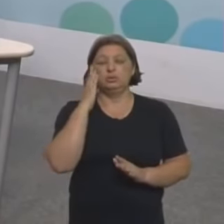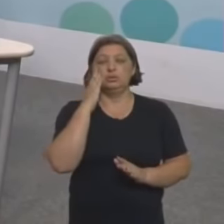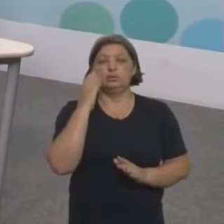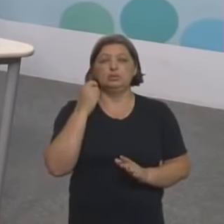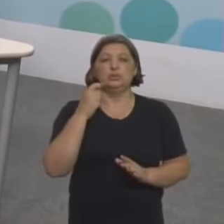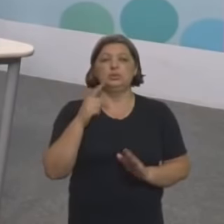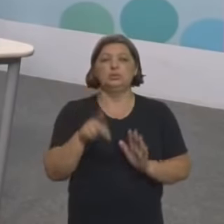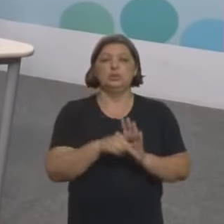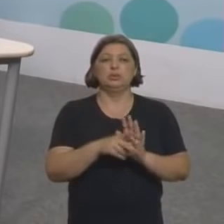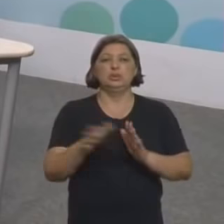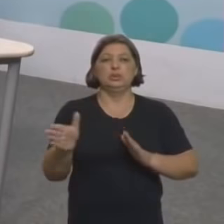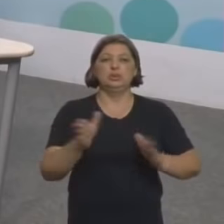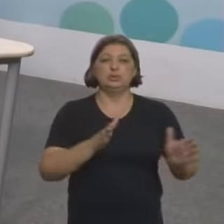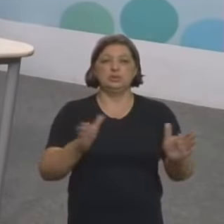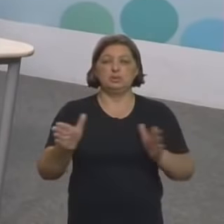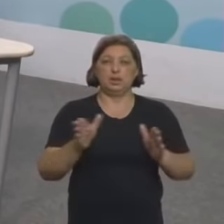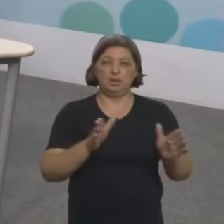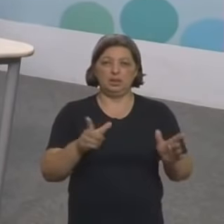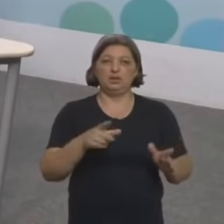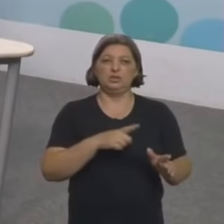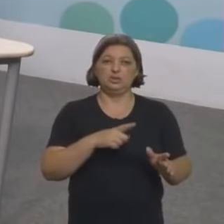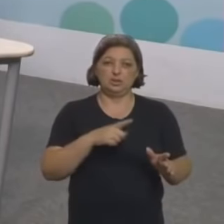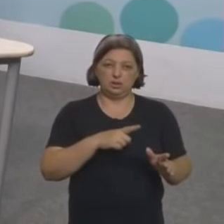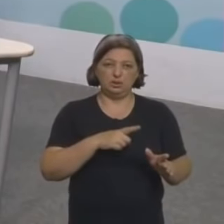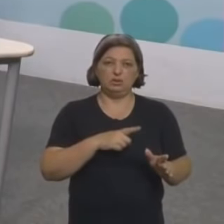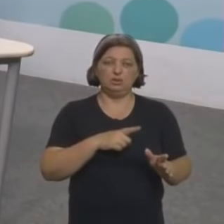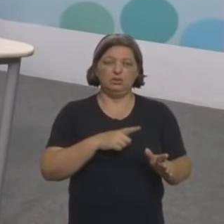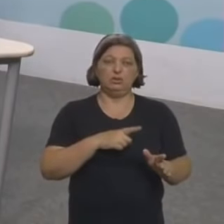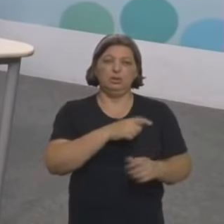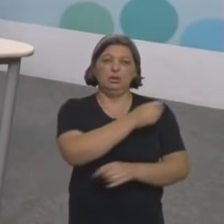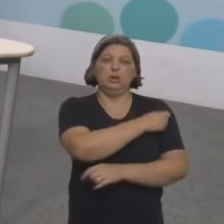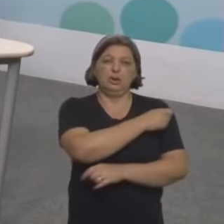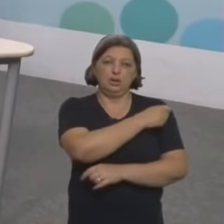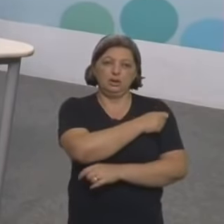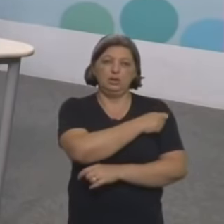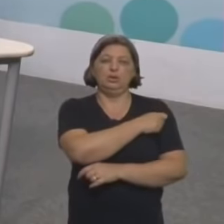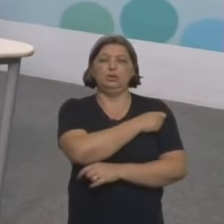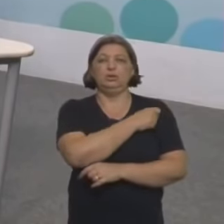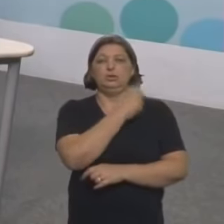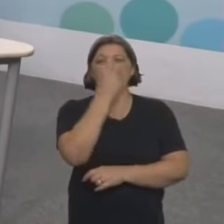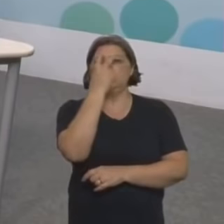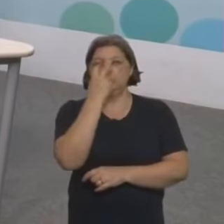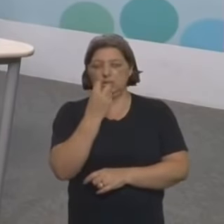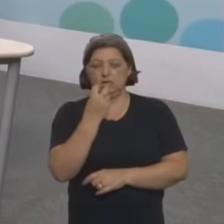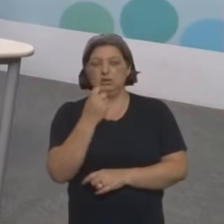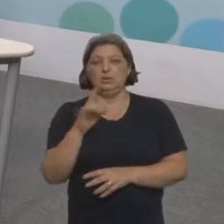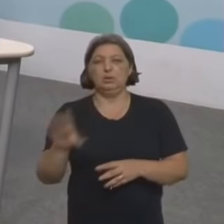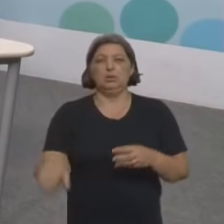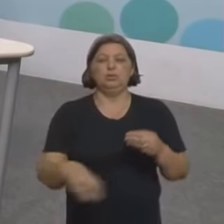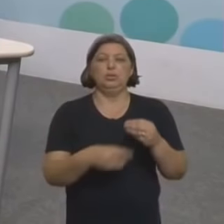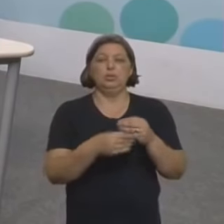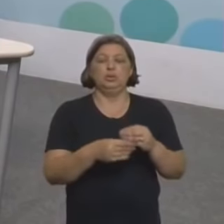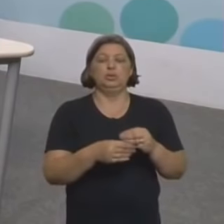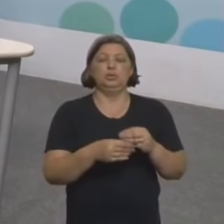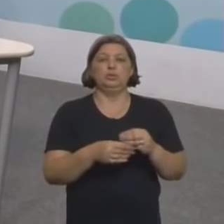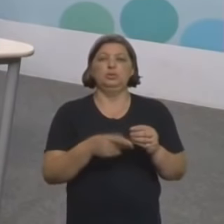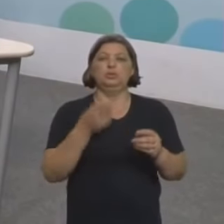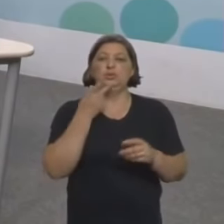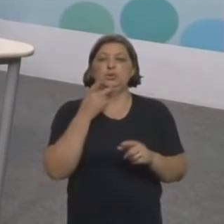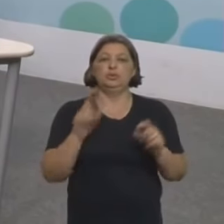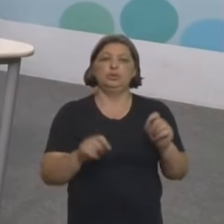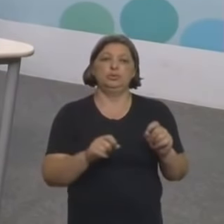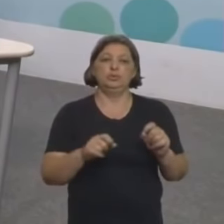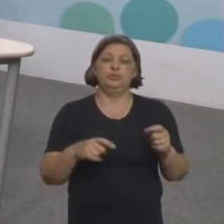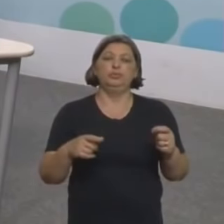acessíveis para estudantes que têm deficiência visual e complementou falando que